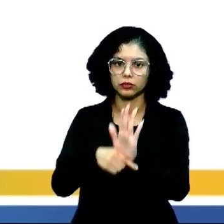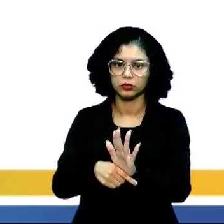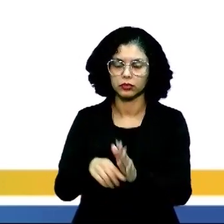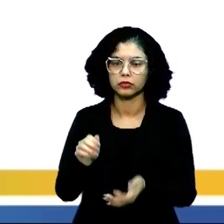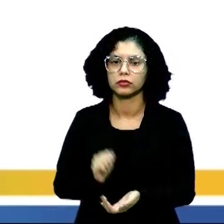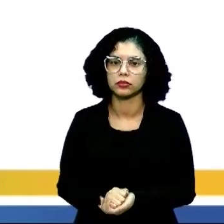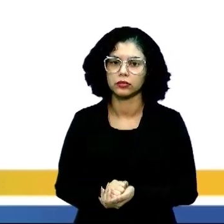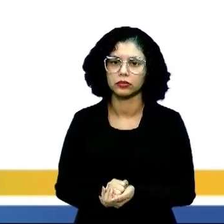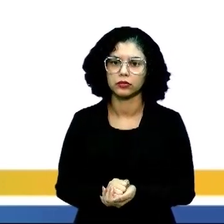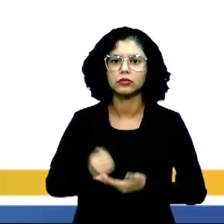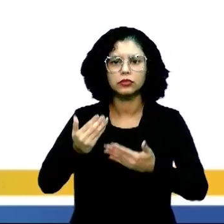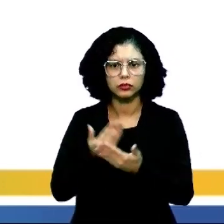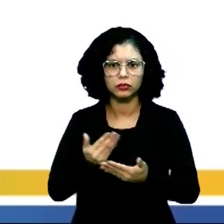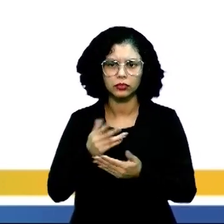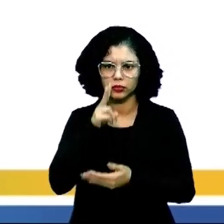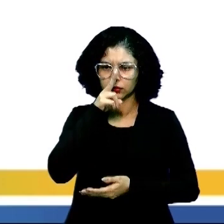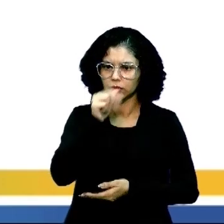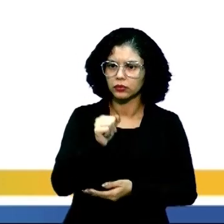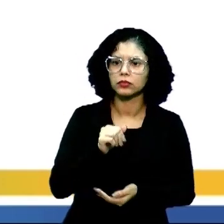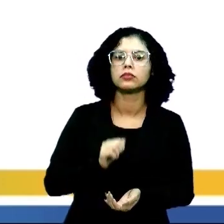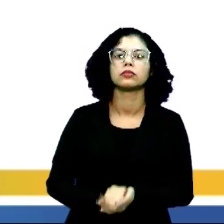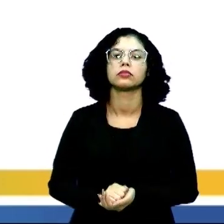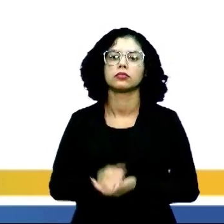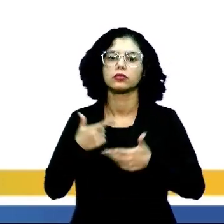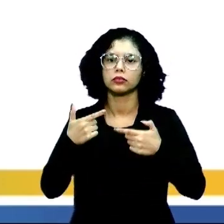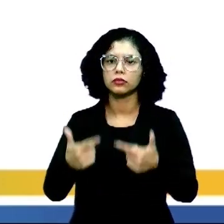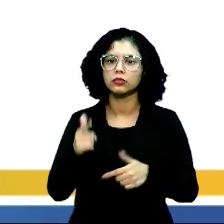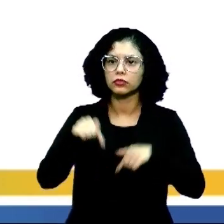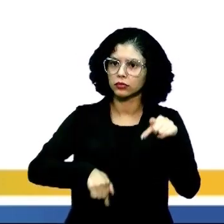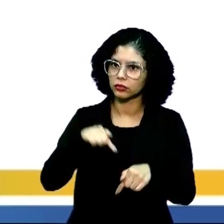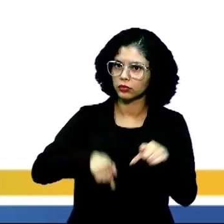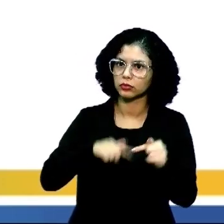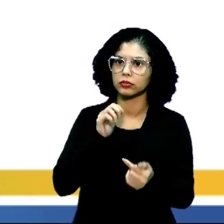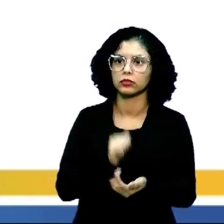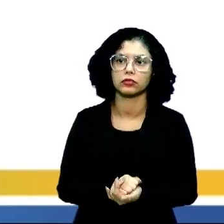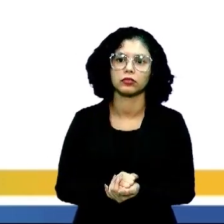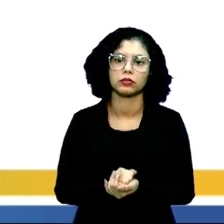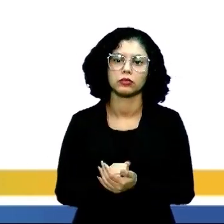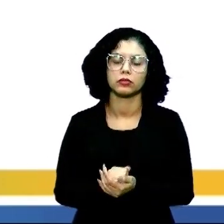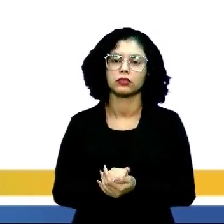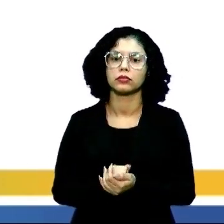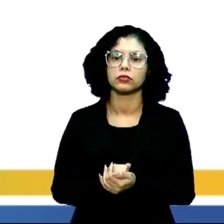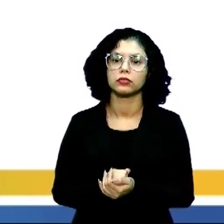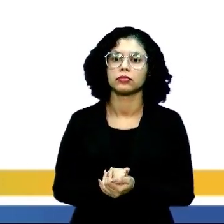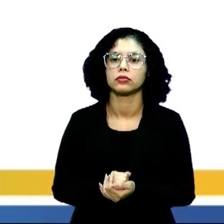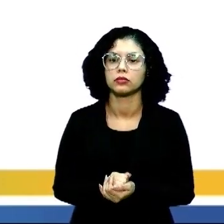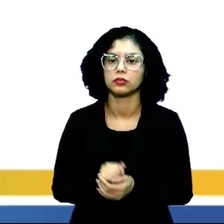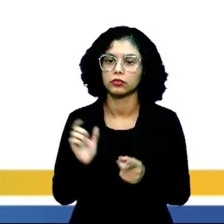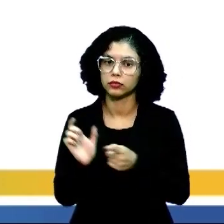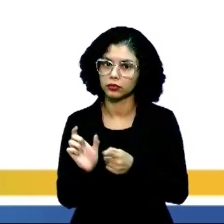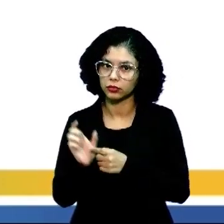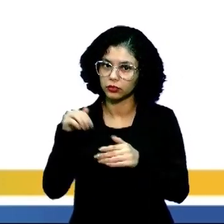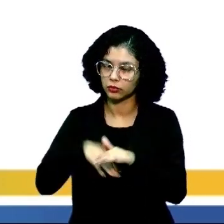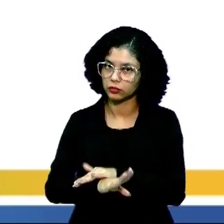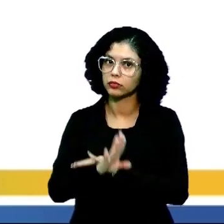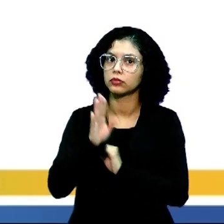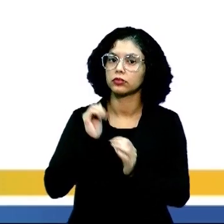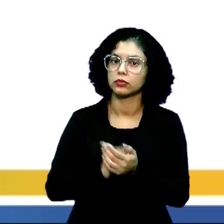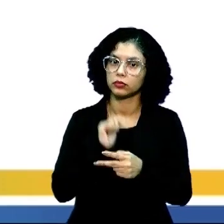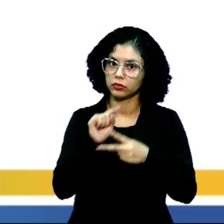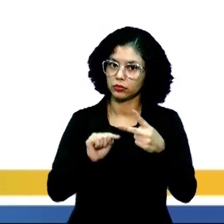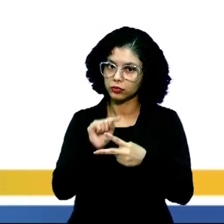iraquiano preservava um poderoso arsenal de armas químicas. Então guardem essa palavra, tá? Aliás, guardem essas